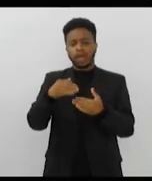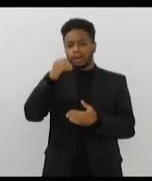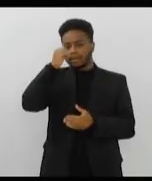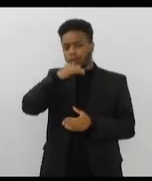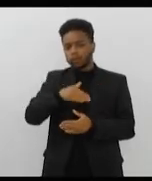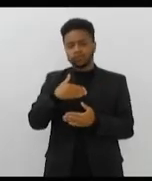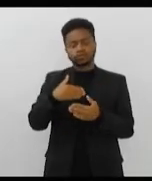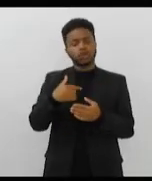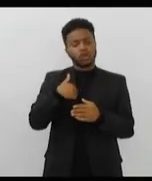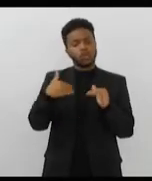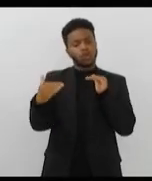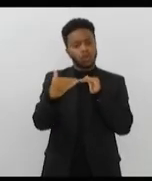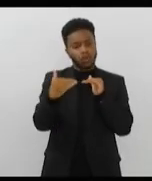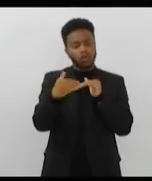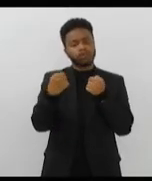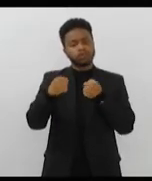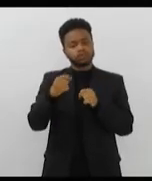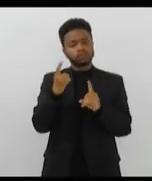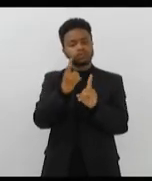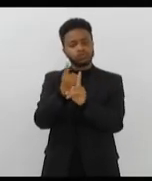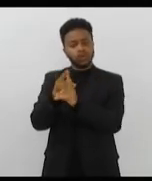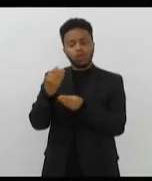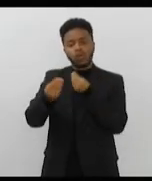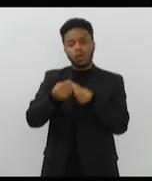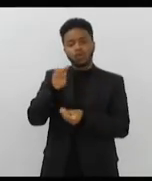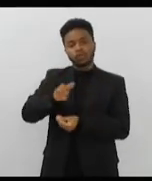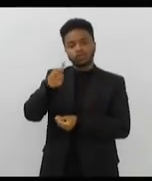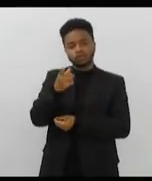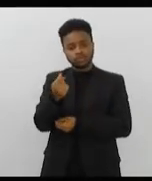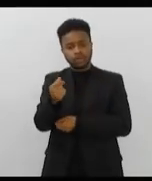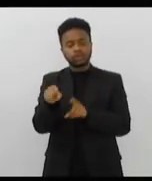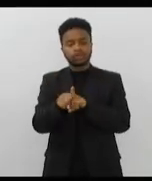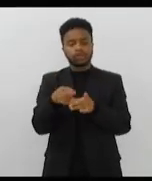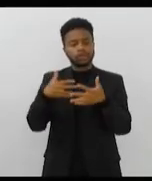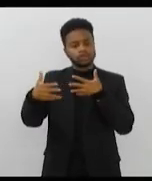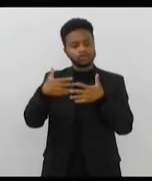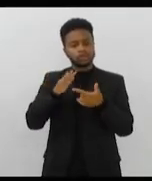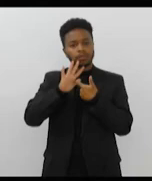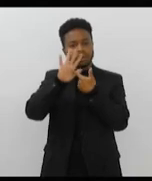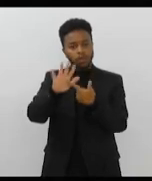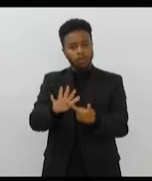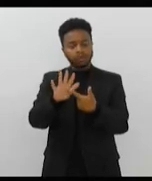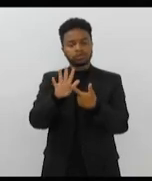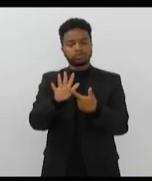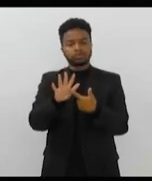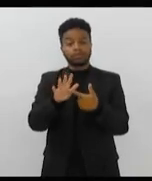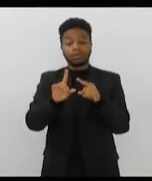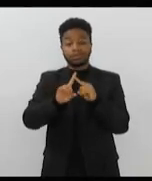da rastreabilidade, da transparência, mas